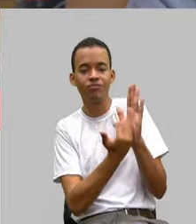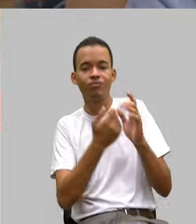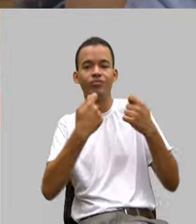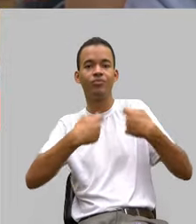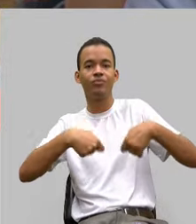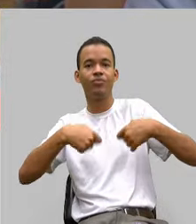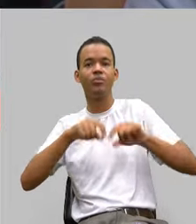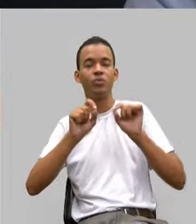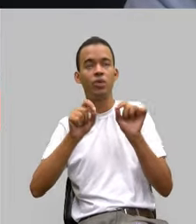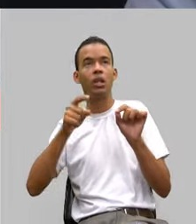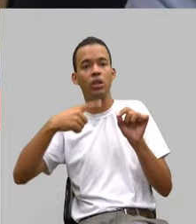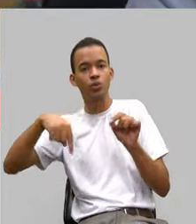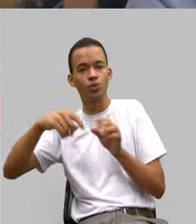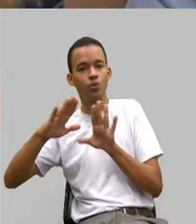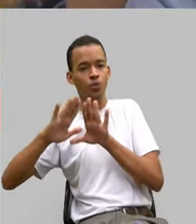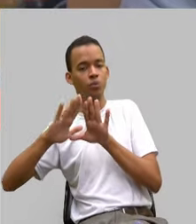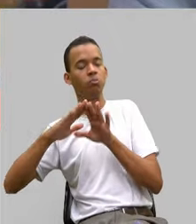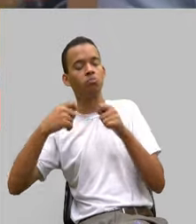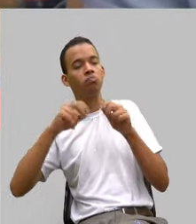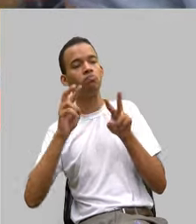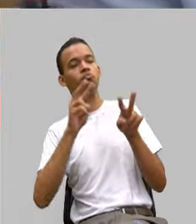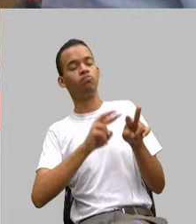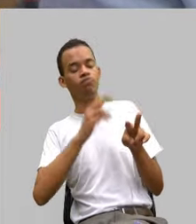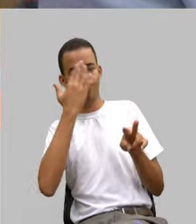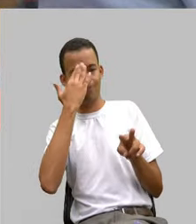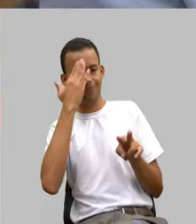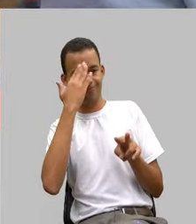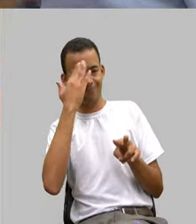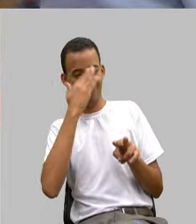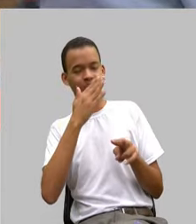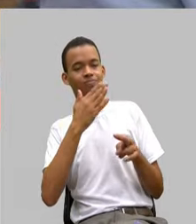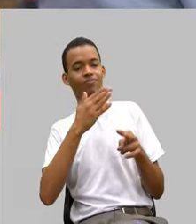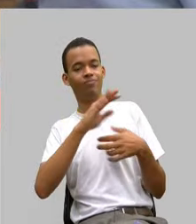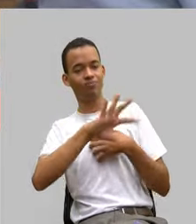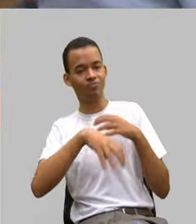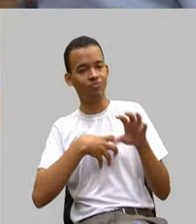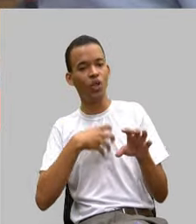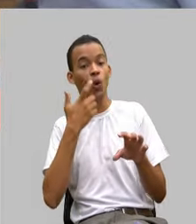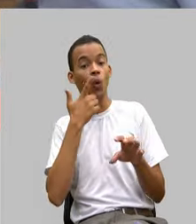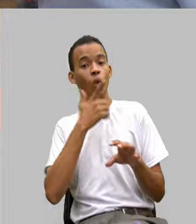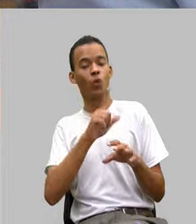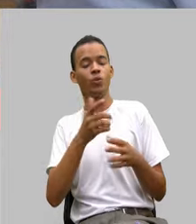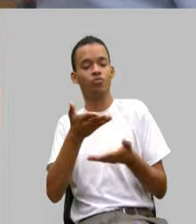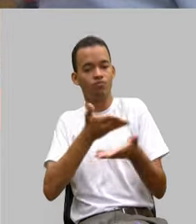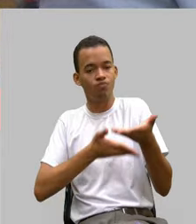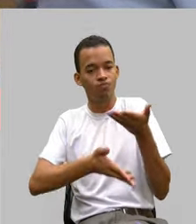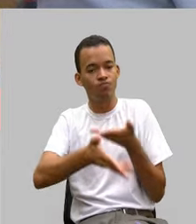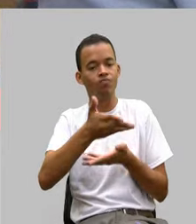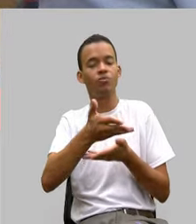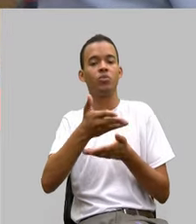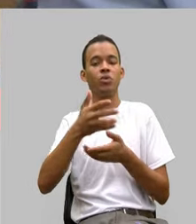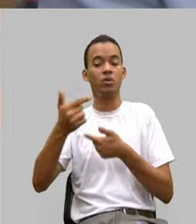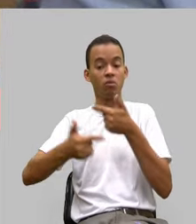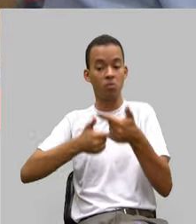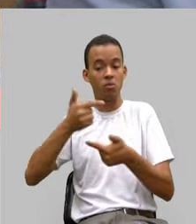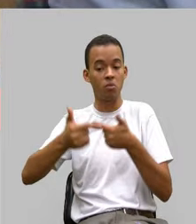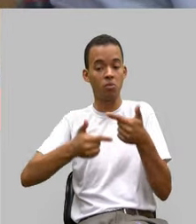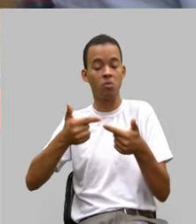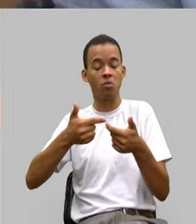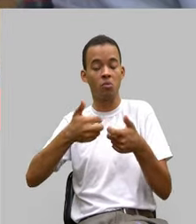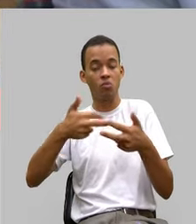exatamente fazendo com que esse lugar esteja a serviço de algo que vale a pena de algo